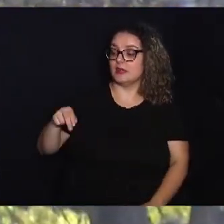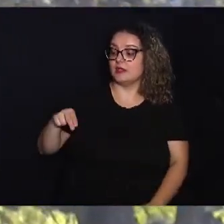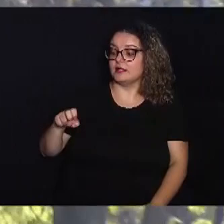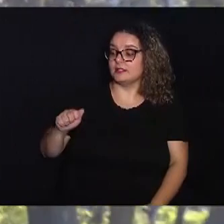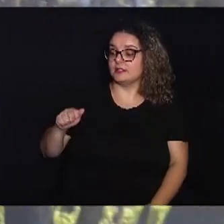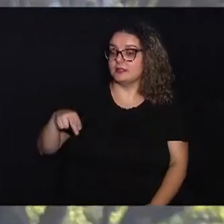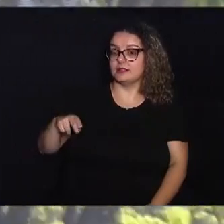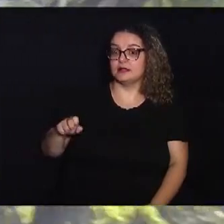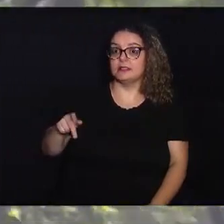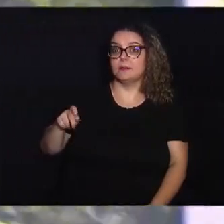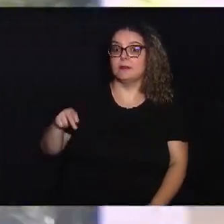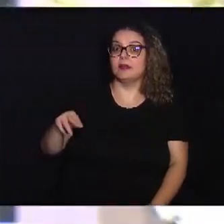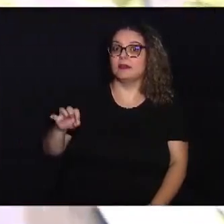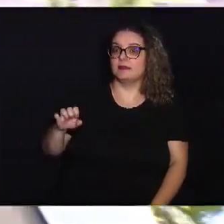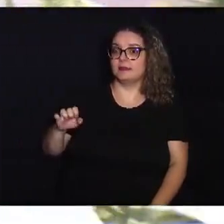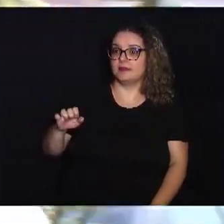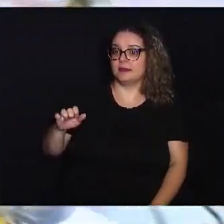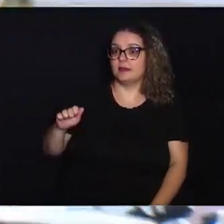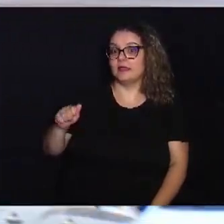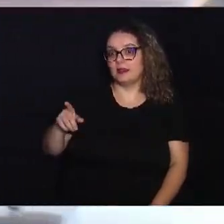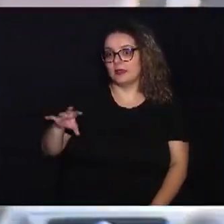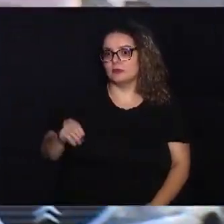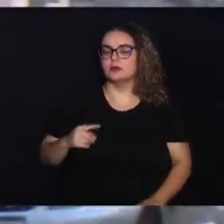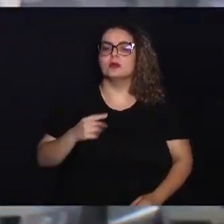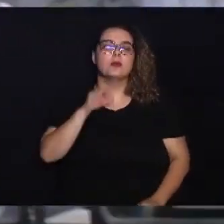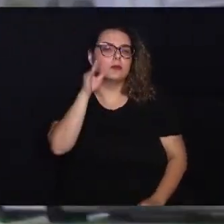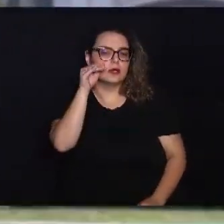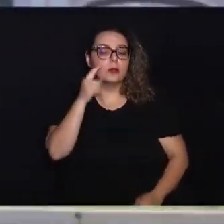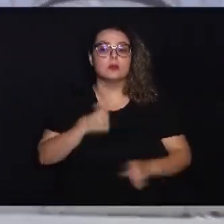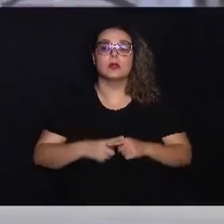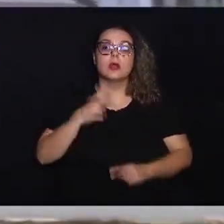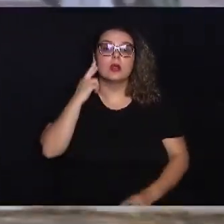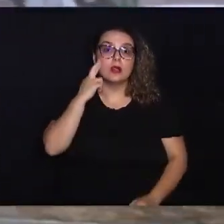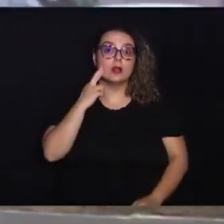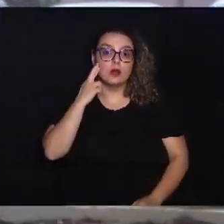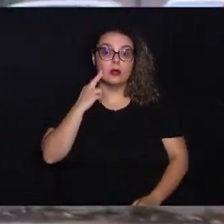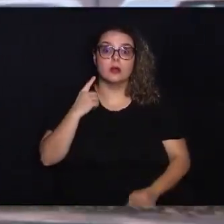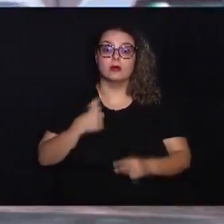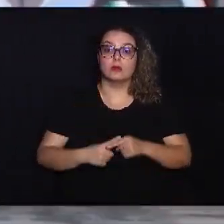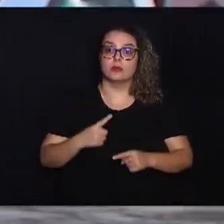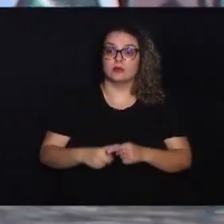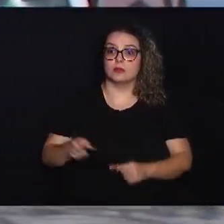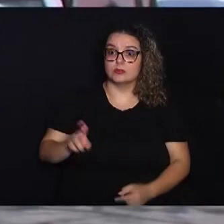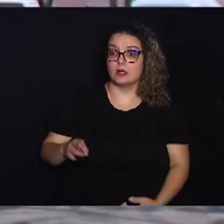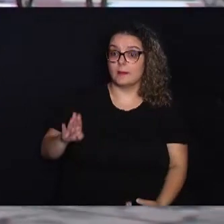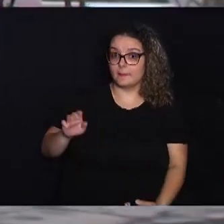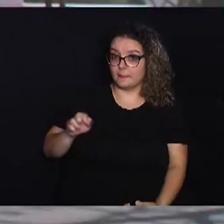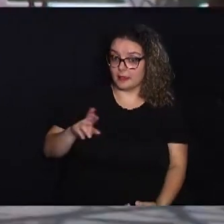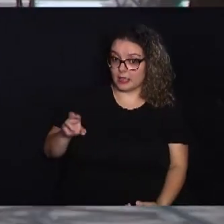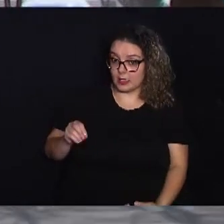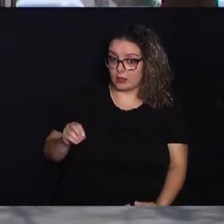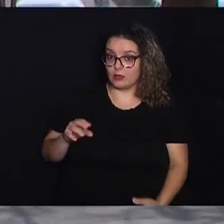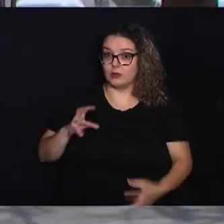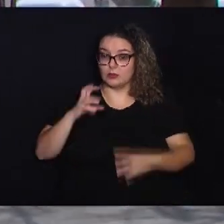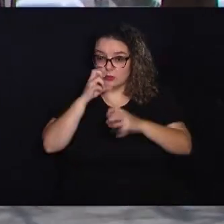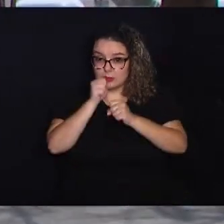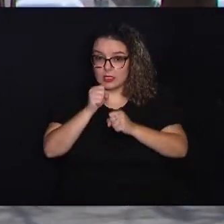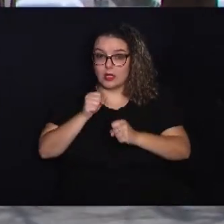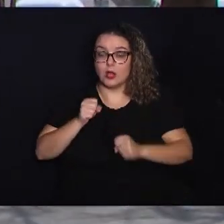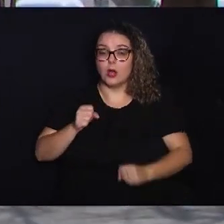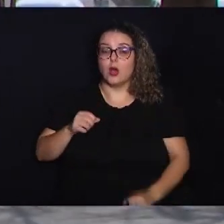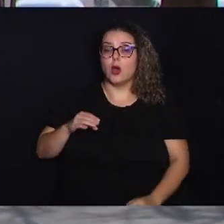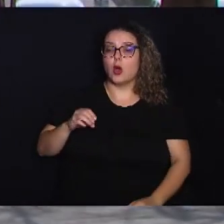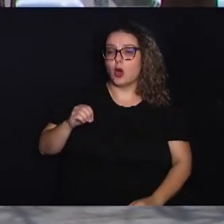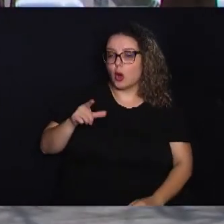engenheiro arquiteto Hernani Val Penteado. Uma curiosidade, por que ela é rosa? Porque foi utilizado barro